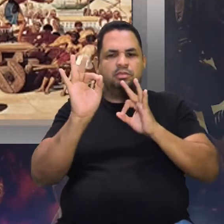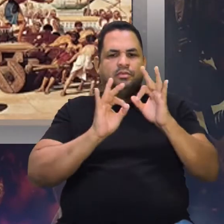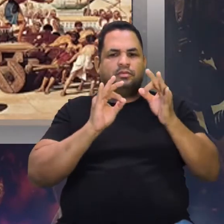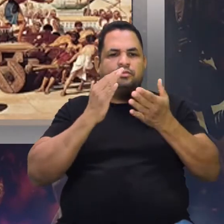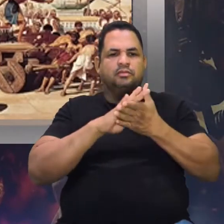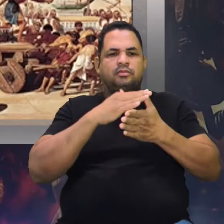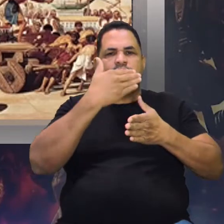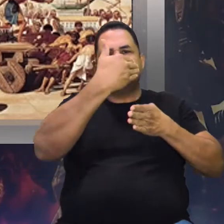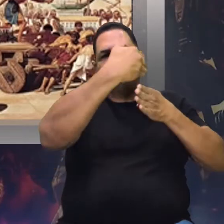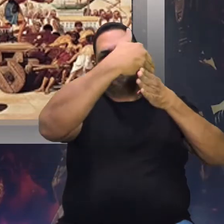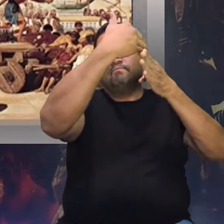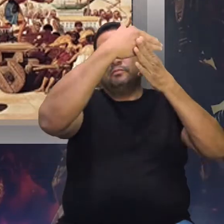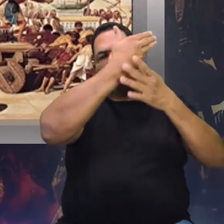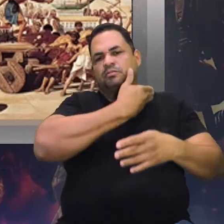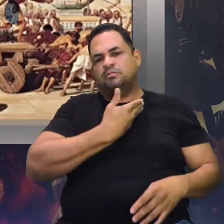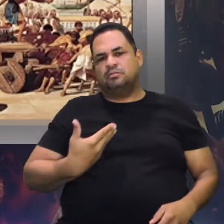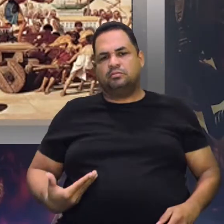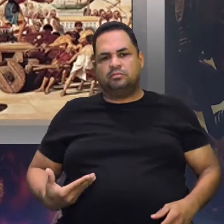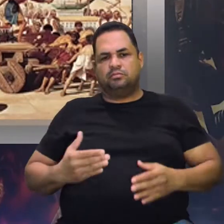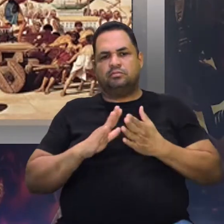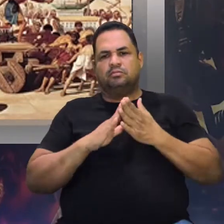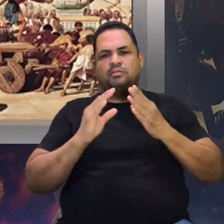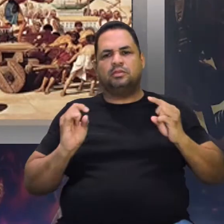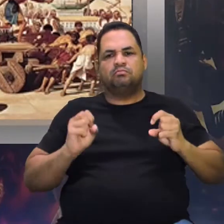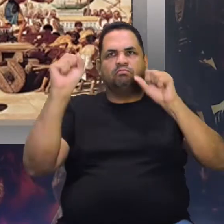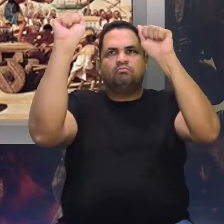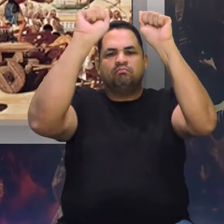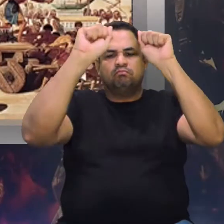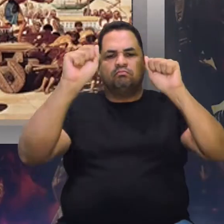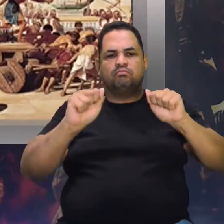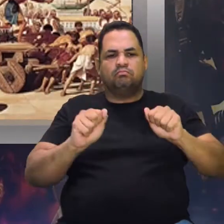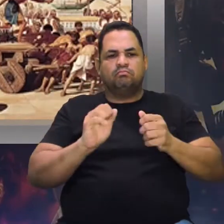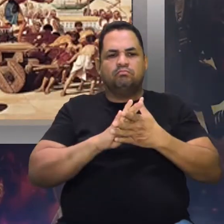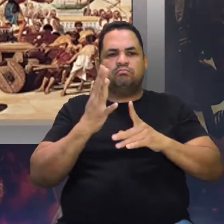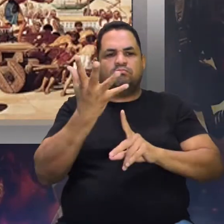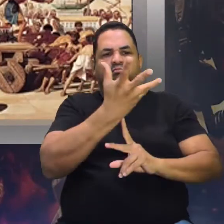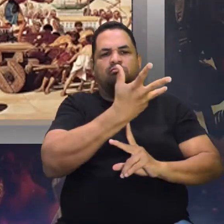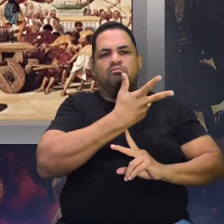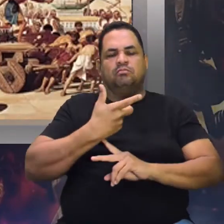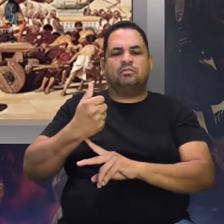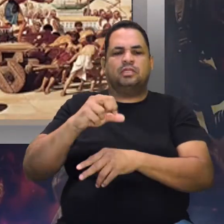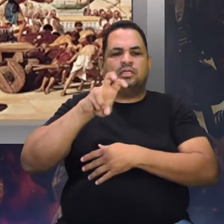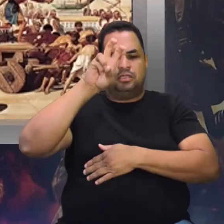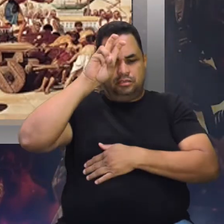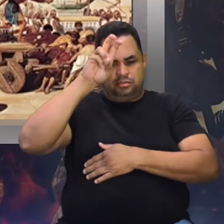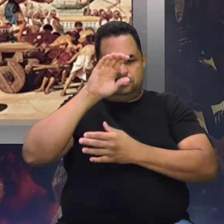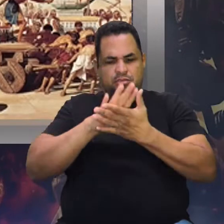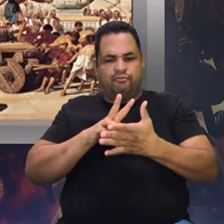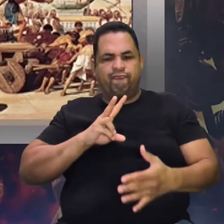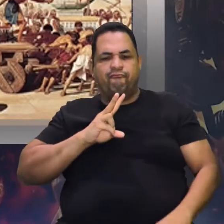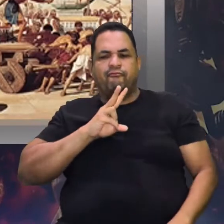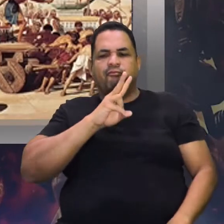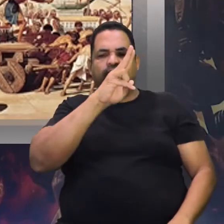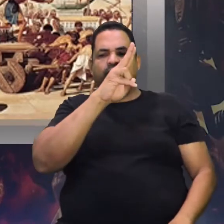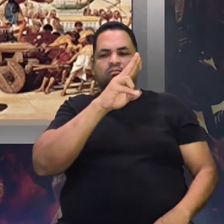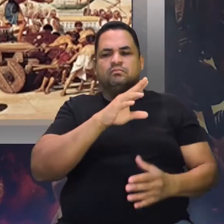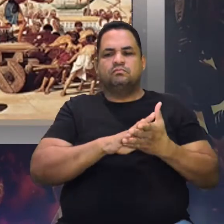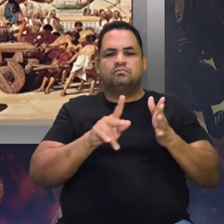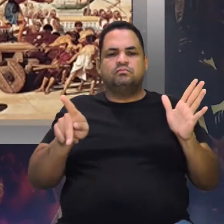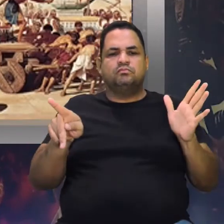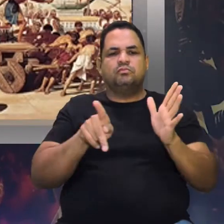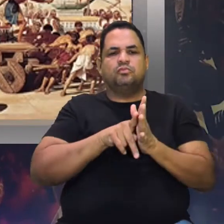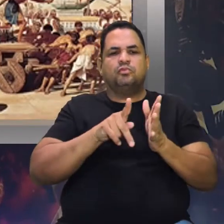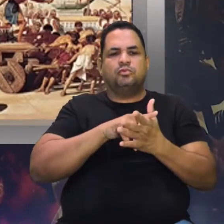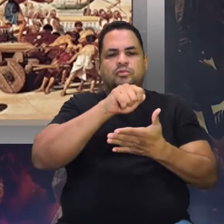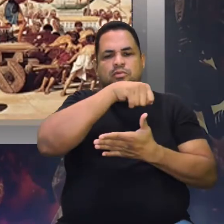obras públicas. Então era monumento, escultura, a arte egípcia ela era muito forte. Os próprios hieróglifos